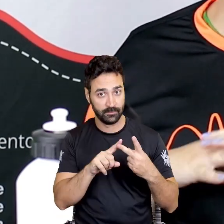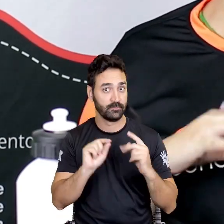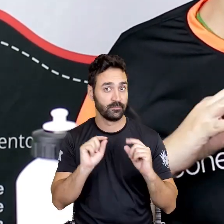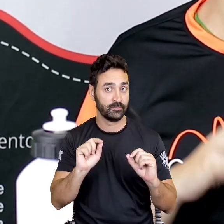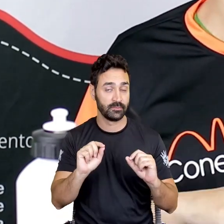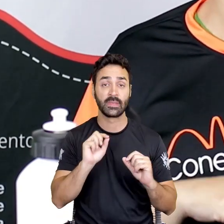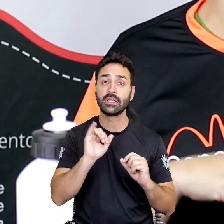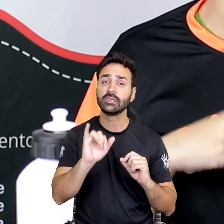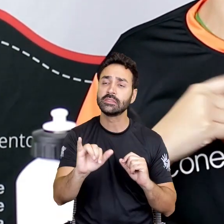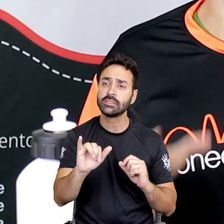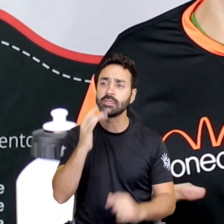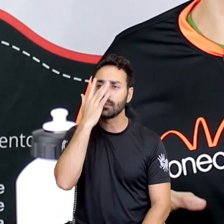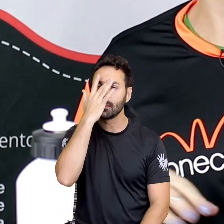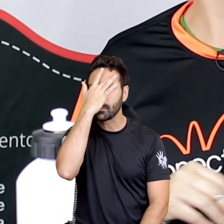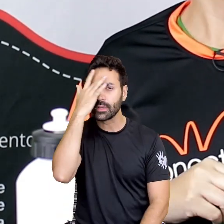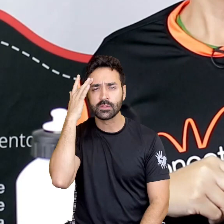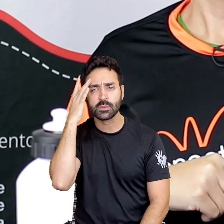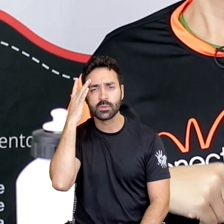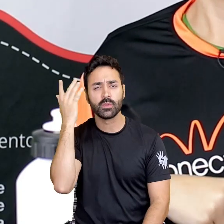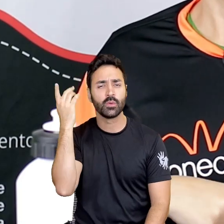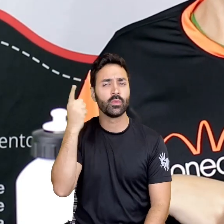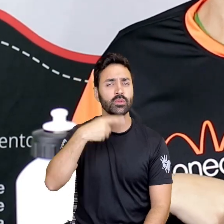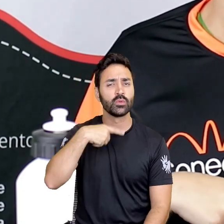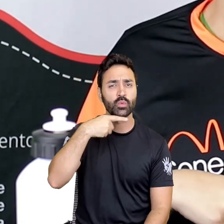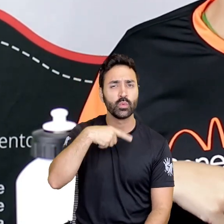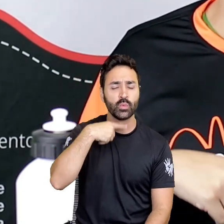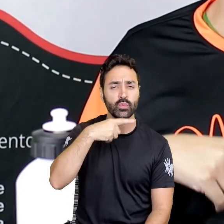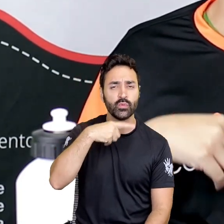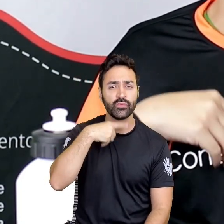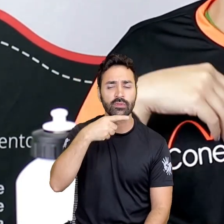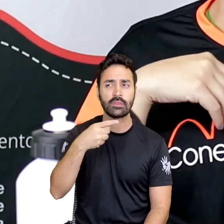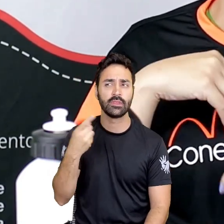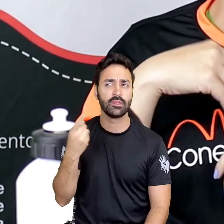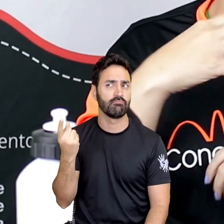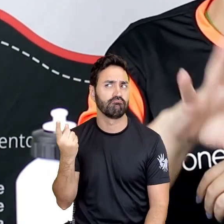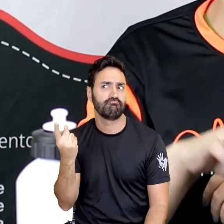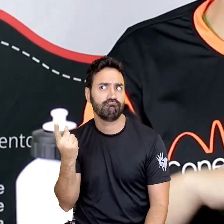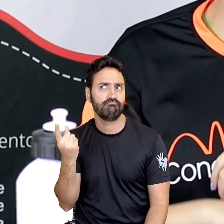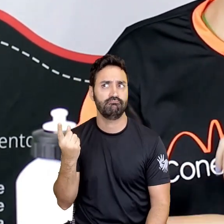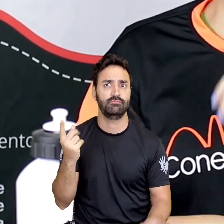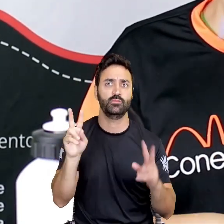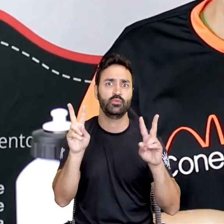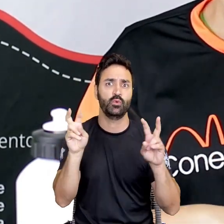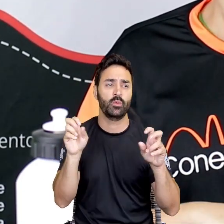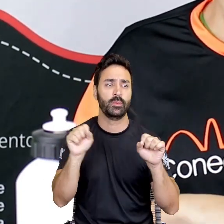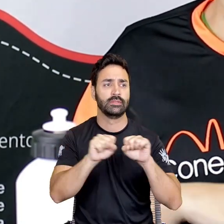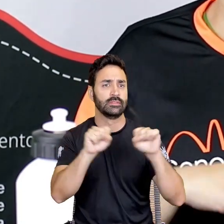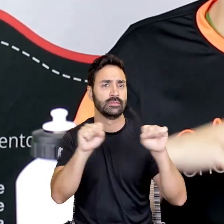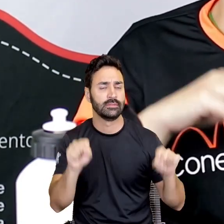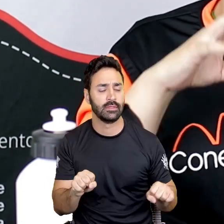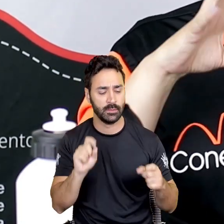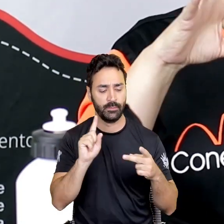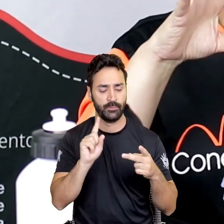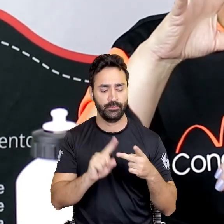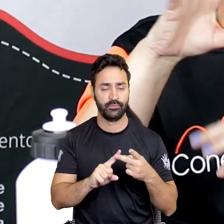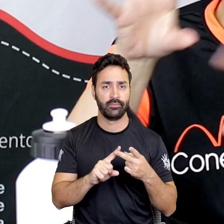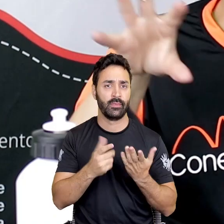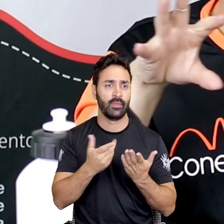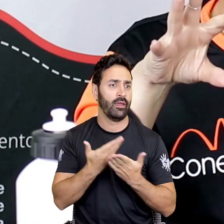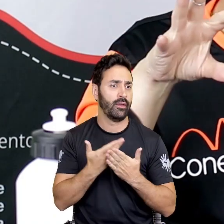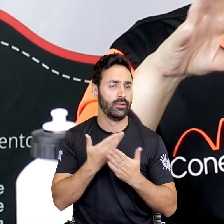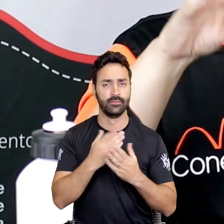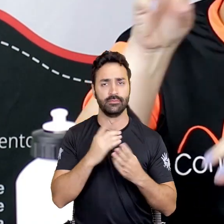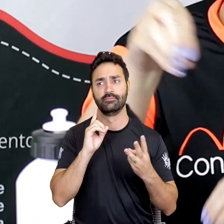qualquer pessoa tenha dúvida em relação a sistema, a aula, ou a